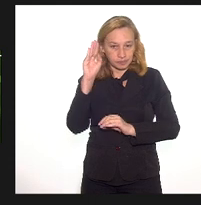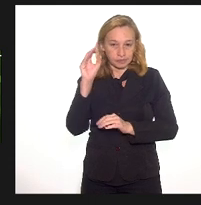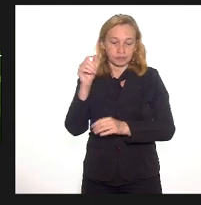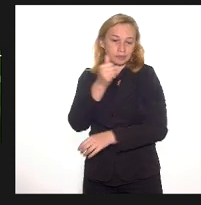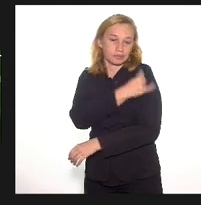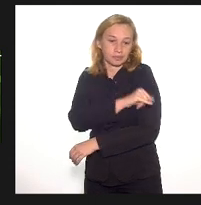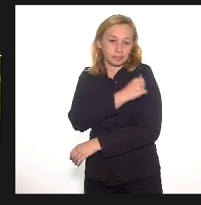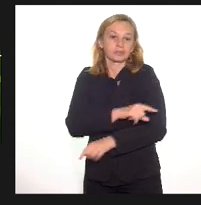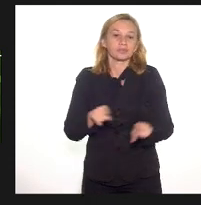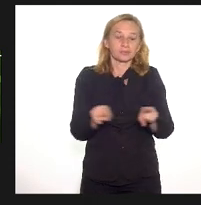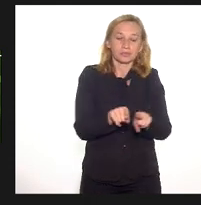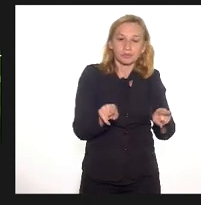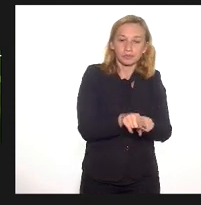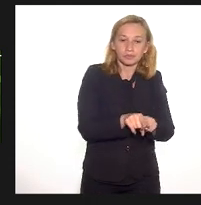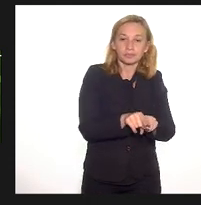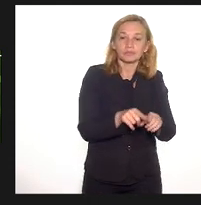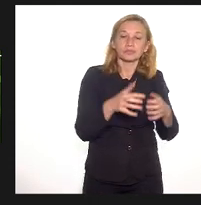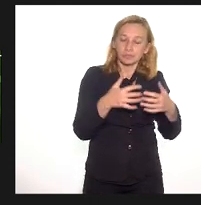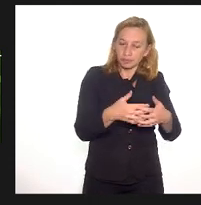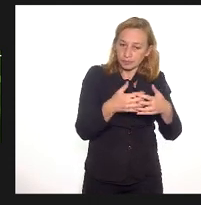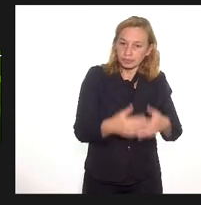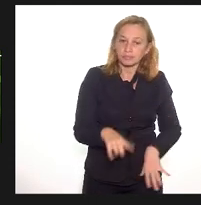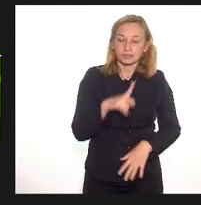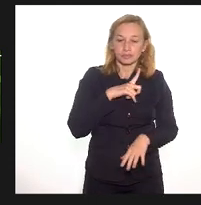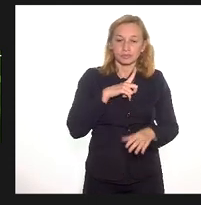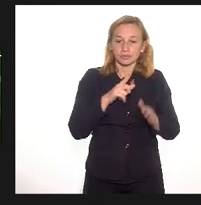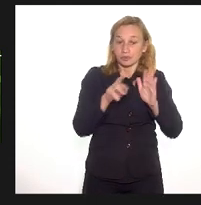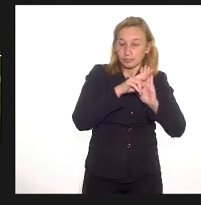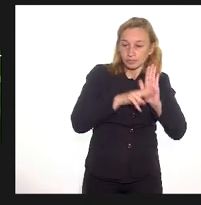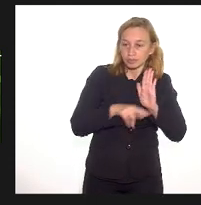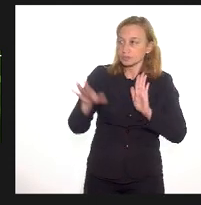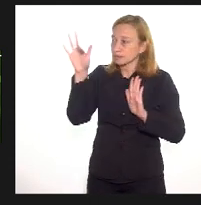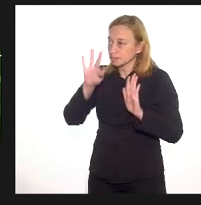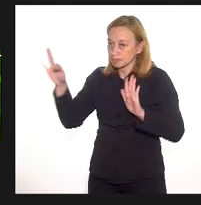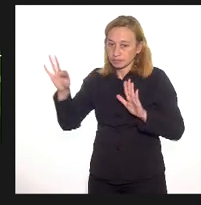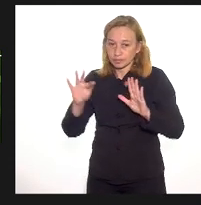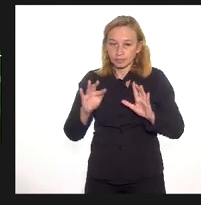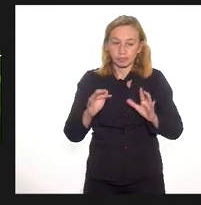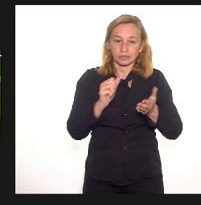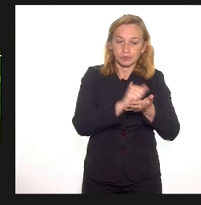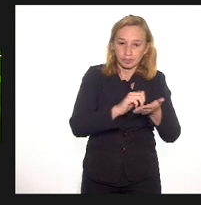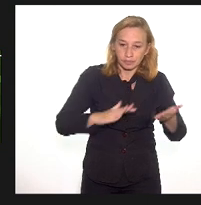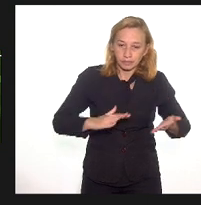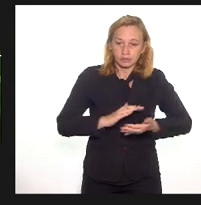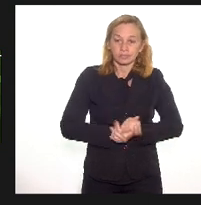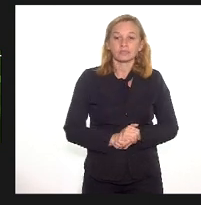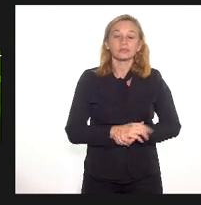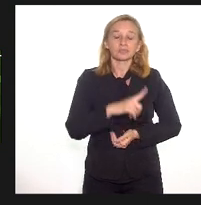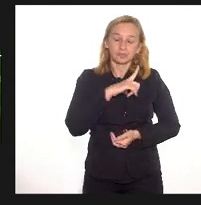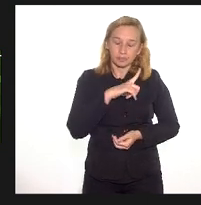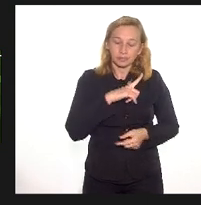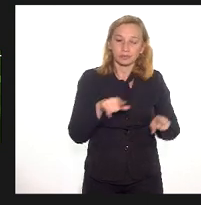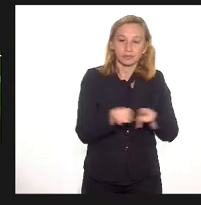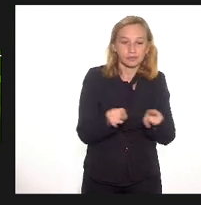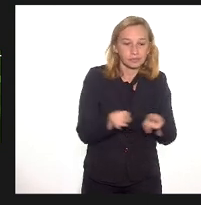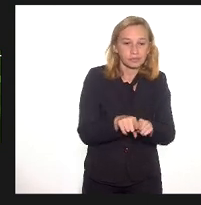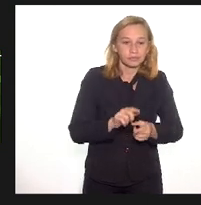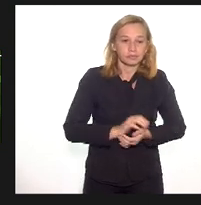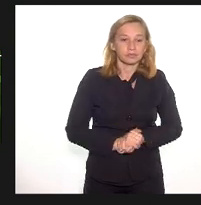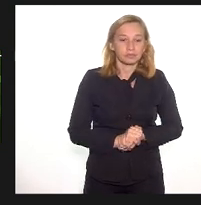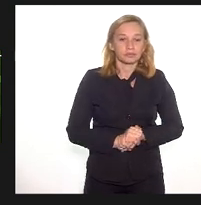também gerava conflito com a regra federal em relação ao modus operandi, né? Tivemos, no